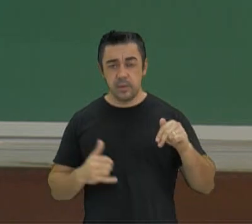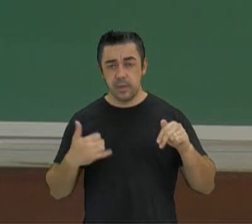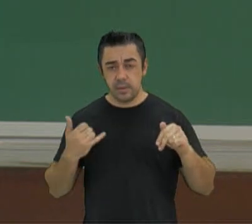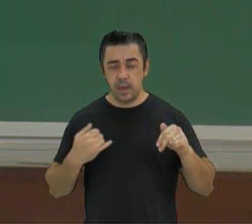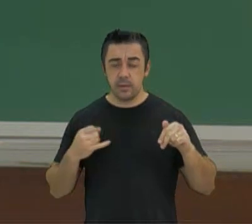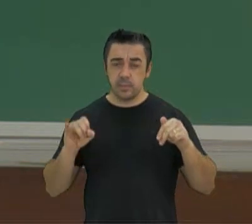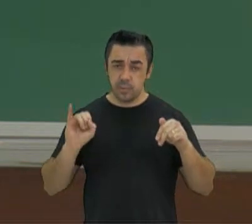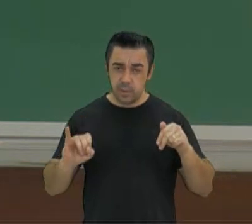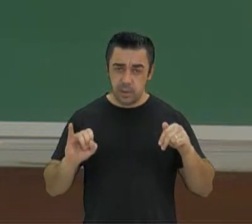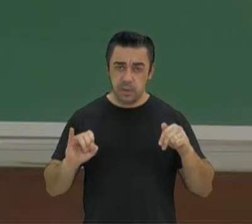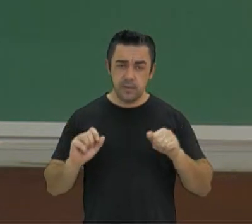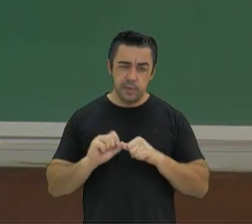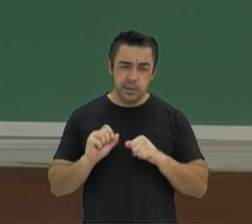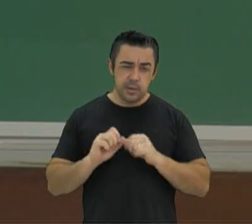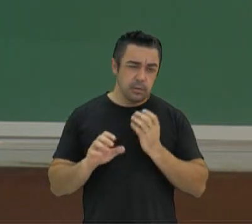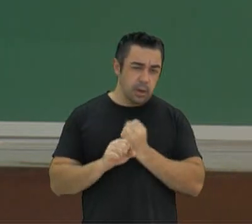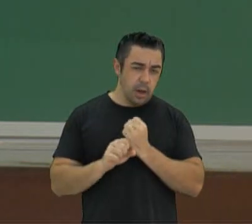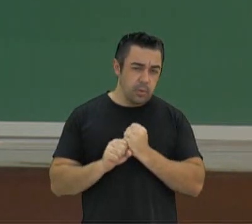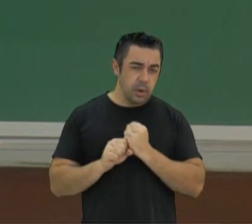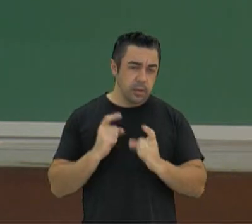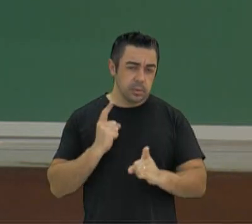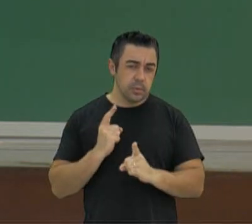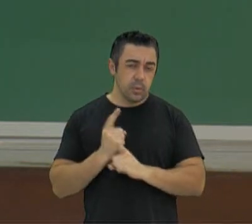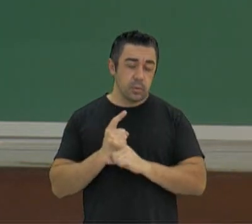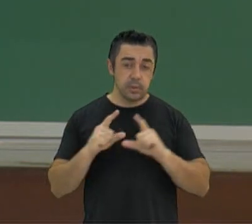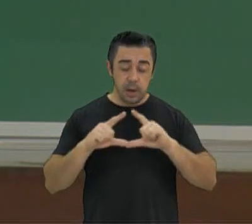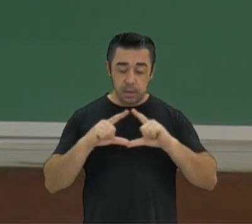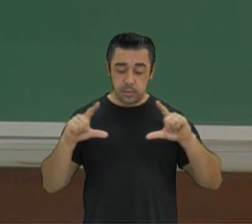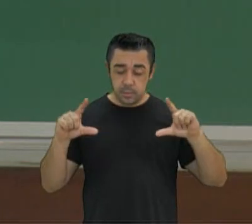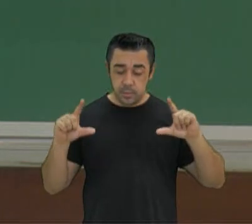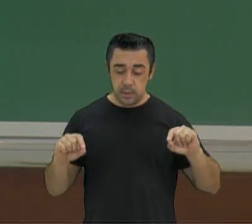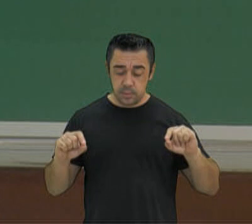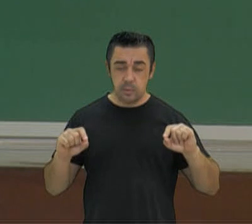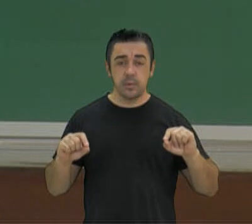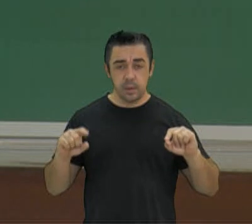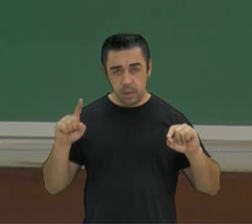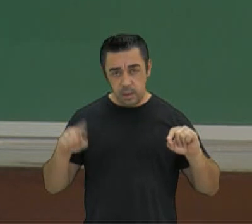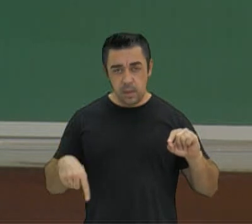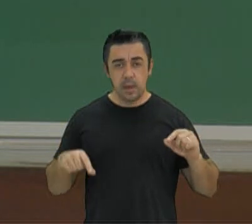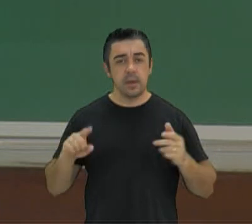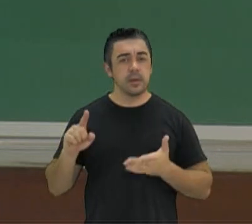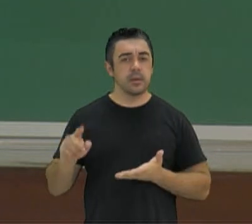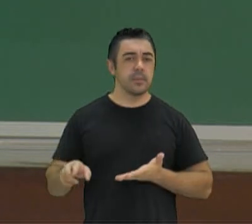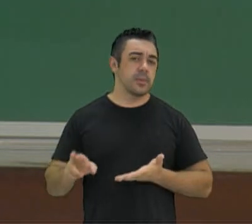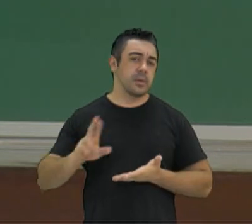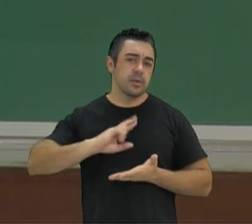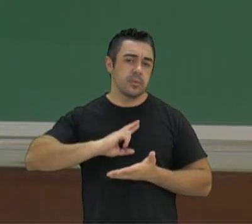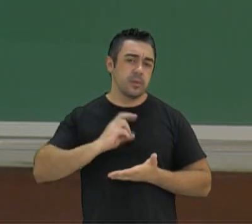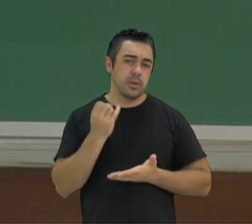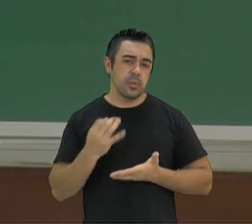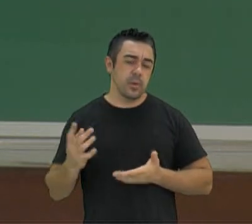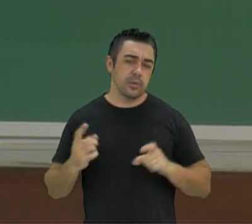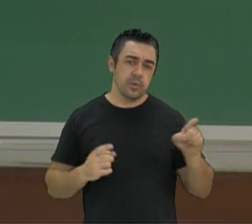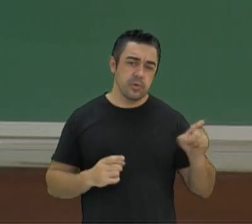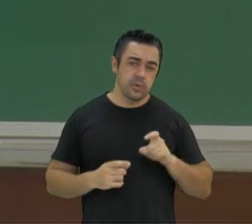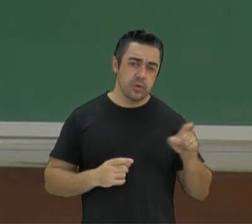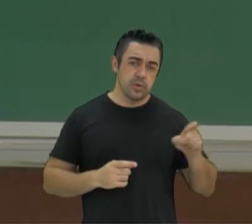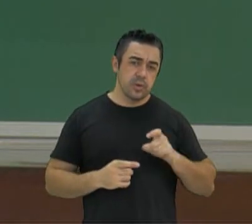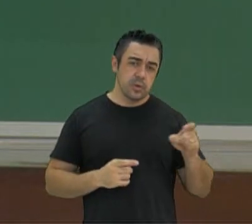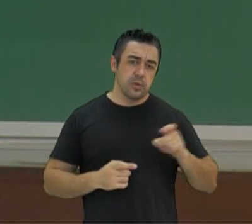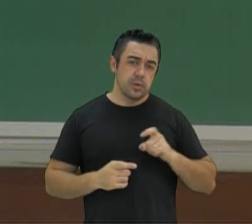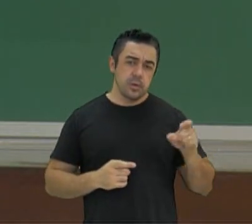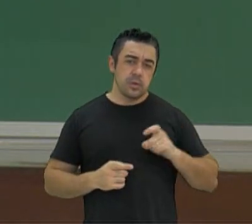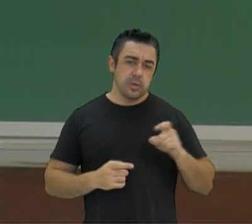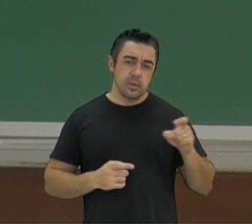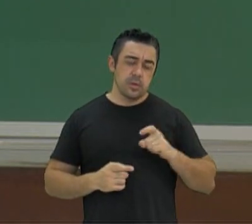I, tá? Então, vamos fazer as continhas lá até chegar numa expressão que vai me dar o tal do X, que é um